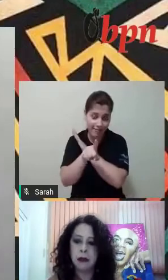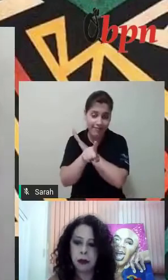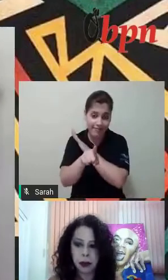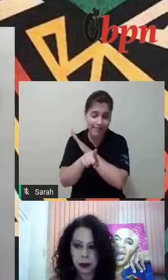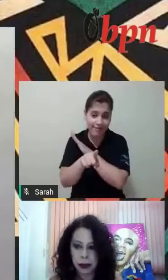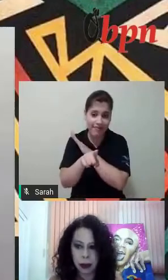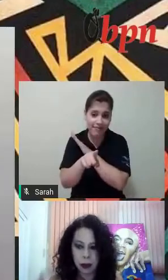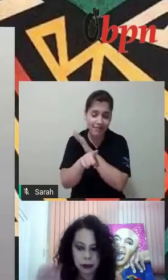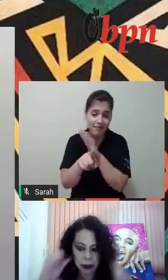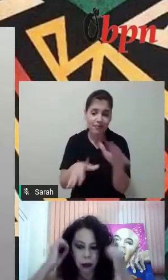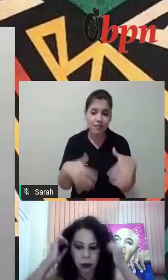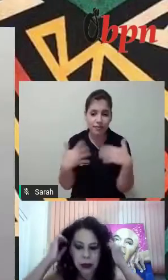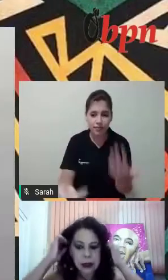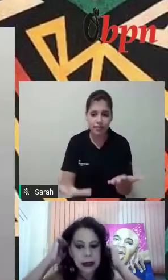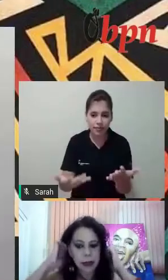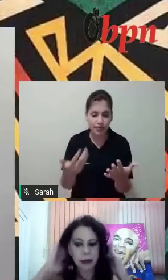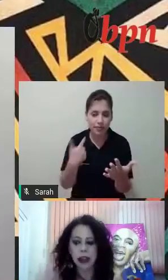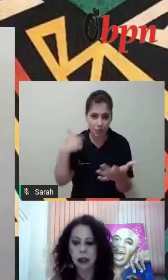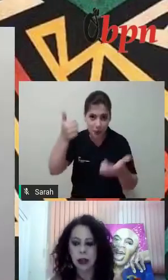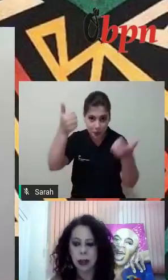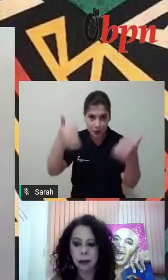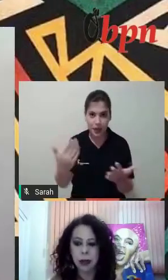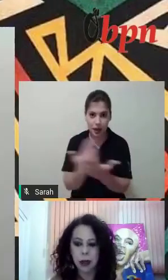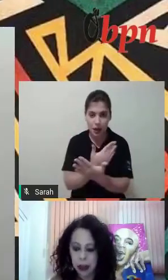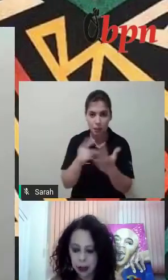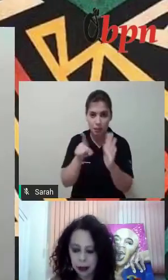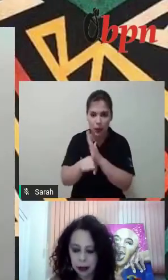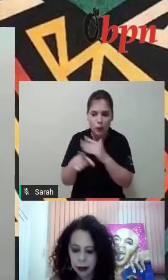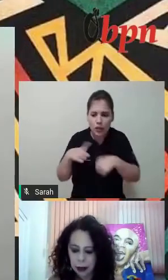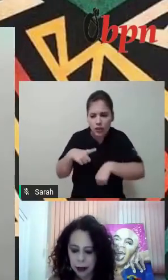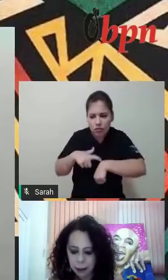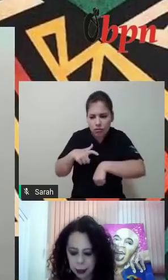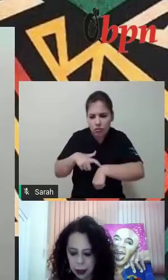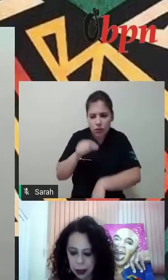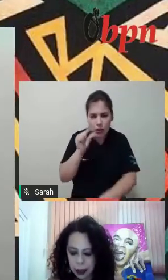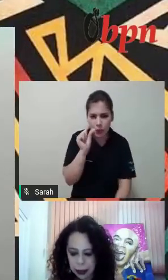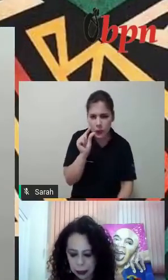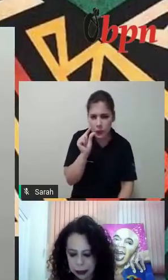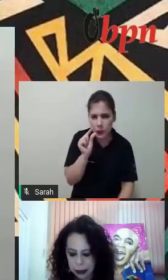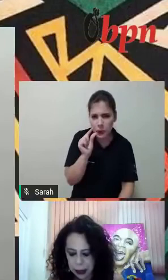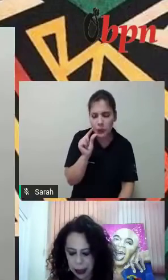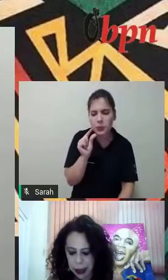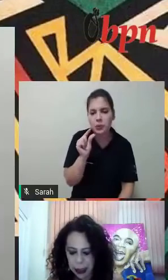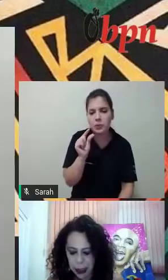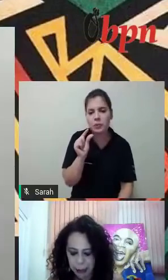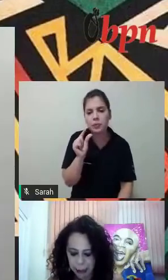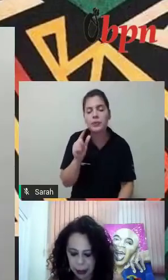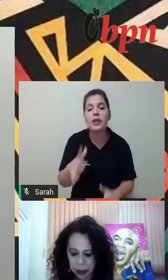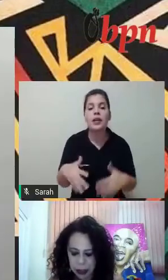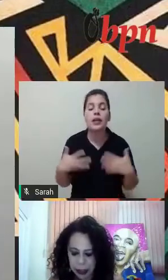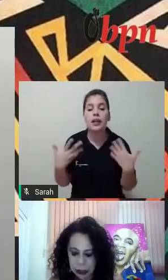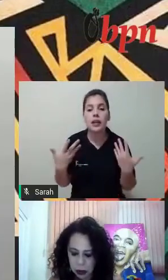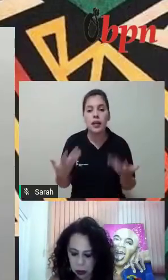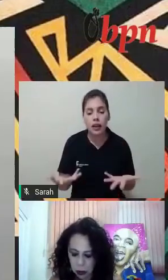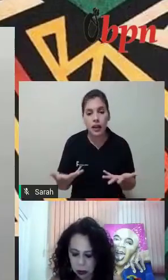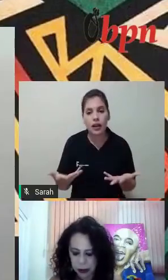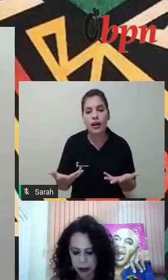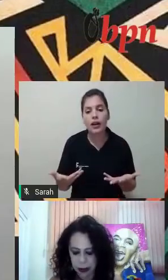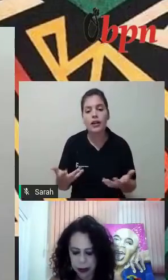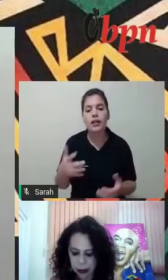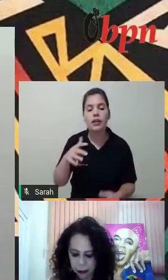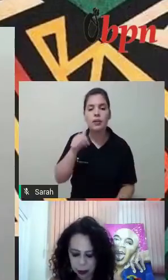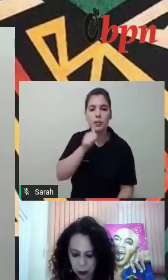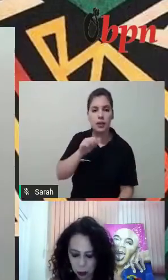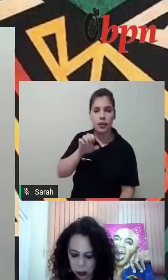né? Então, eu vou te mandar algumas perguntas, tá? Porque a gente tem um tempinho ainda, né? Então, assim, a Edicléia